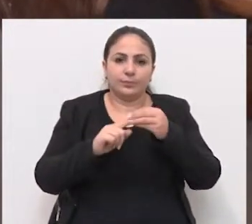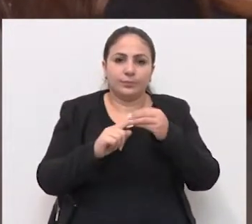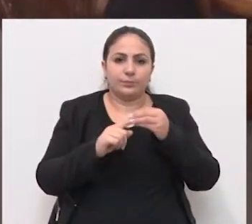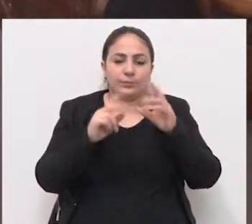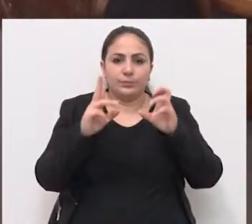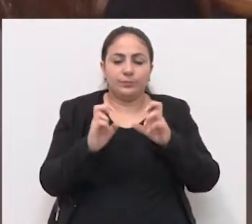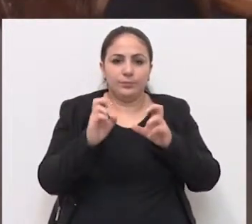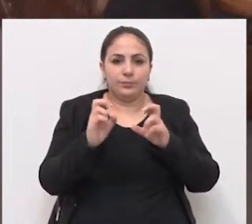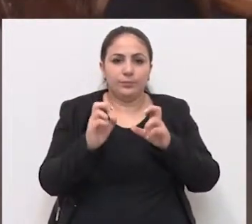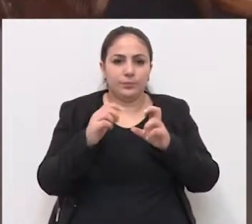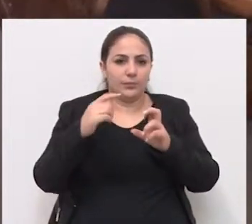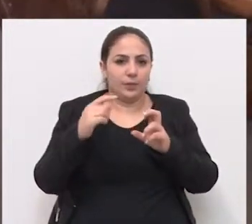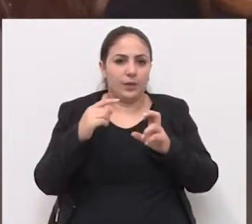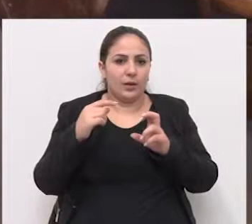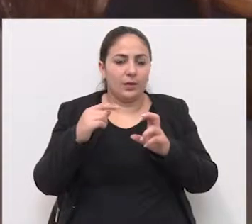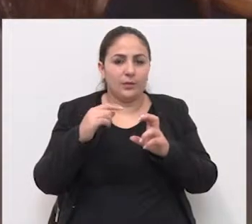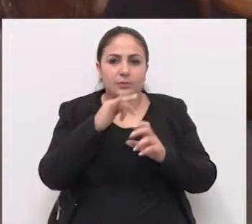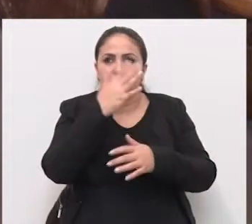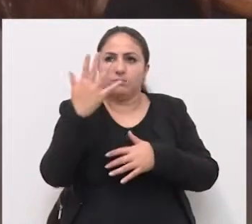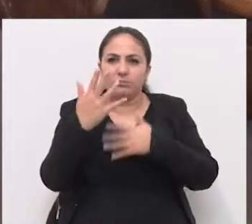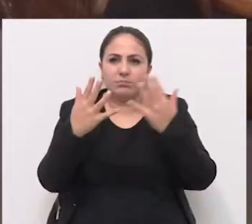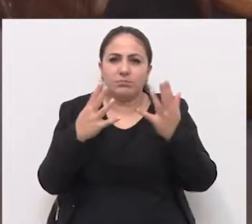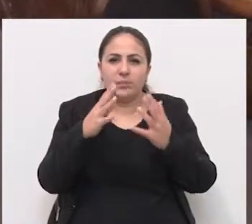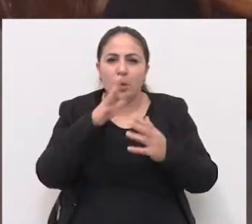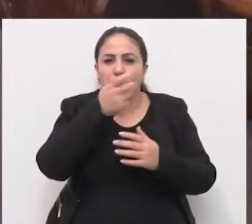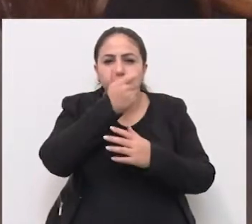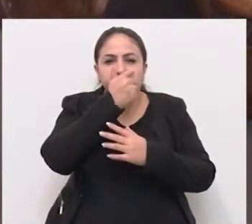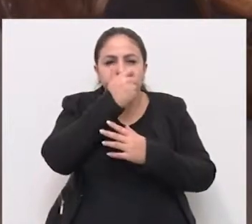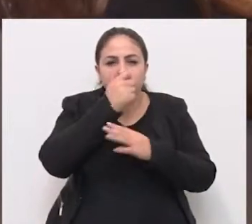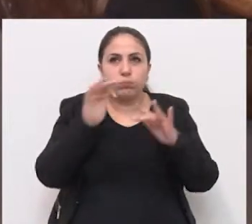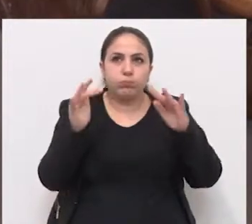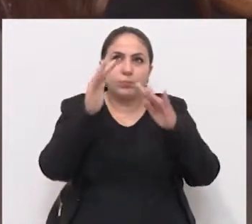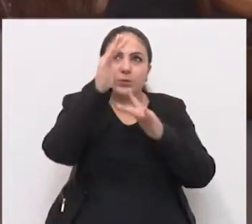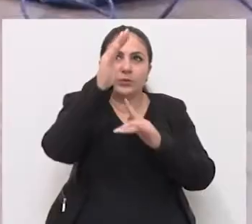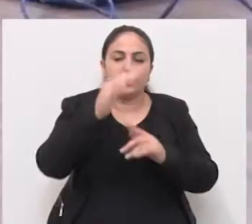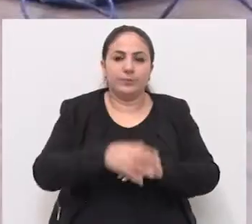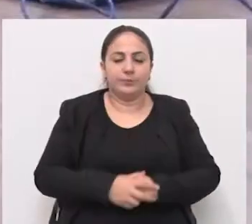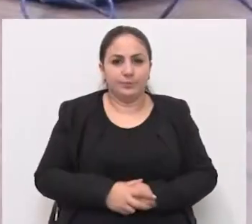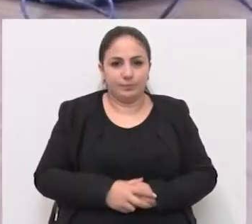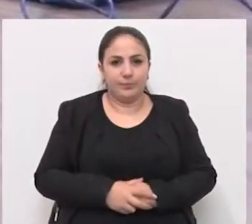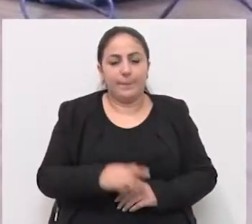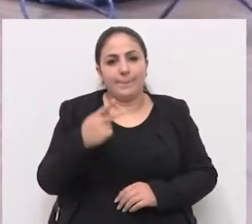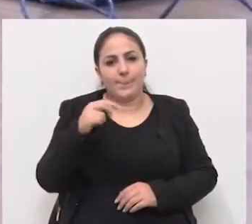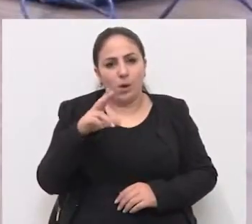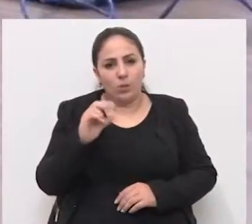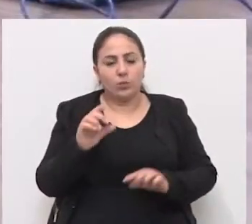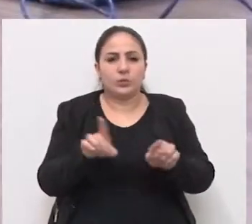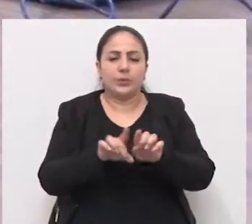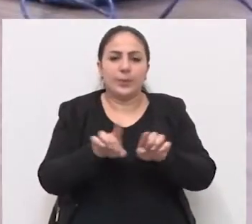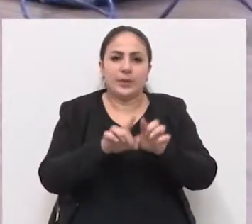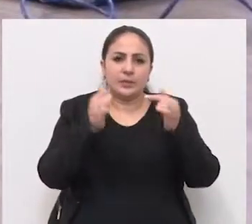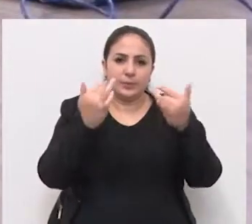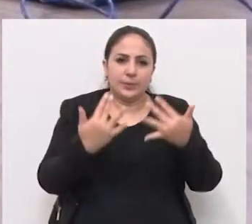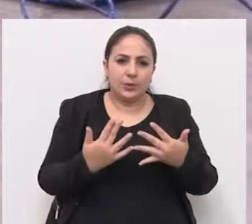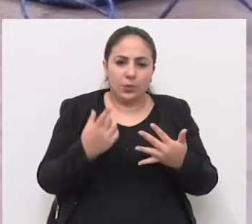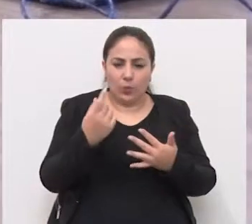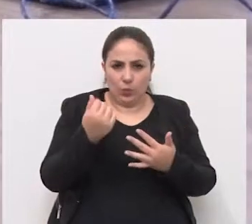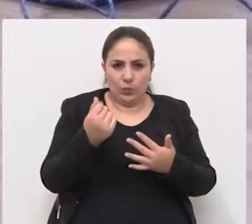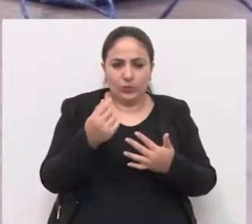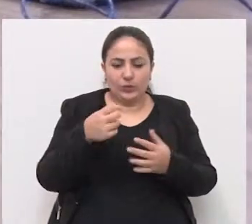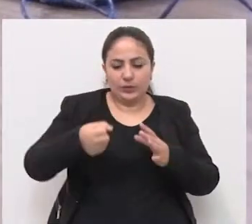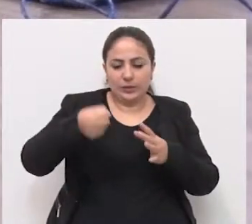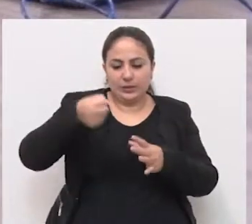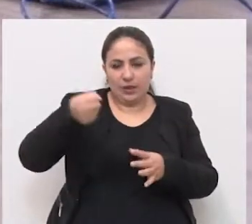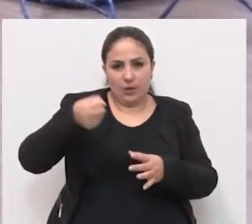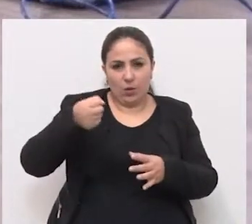vão contribuir principalmente com a questão da poluição, principalmente na questão da poluição hídrica. Paulo Cornélio também explicou que, apesar do